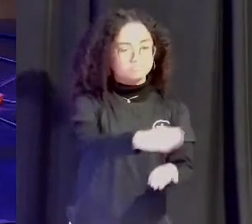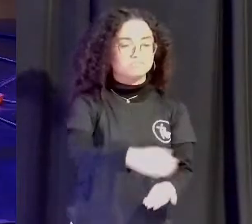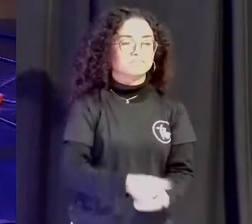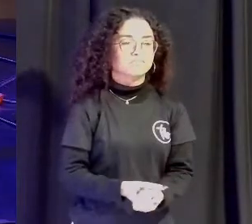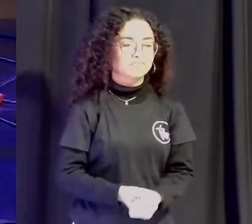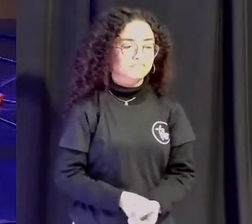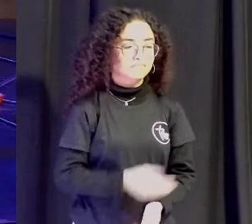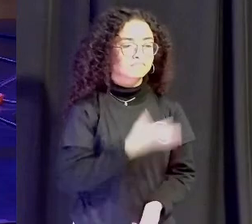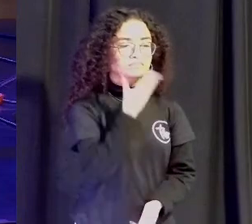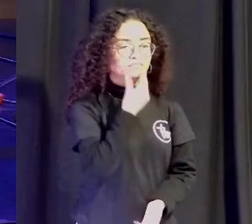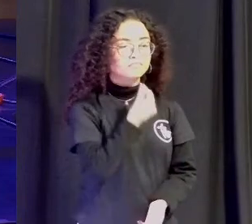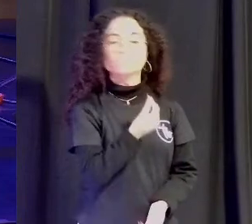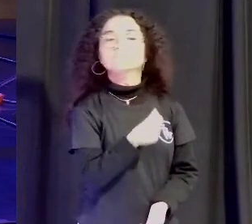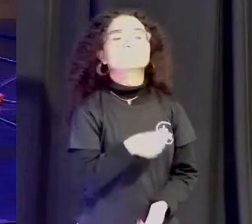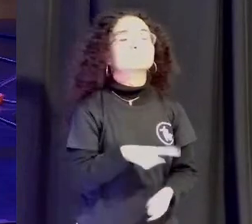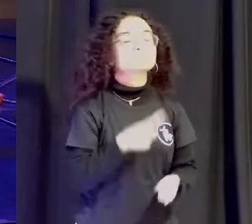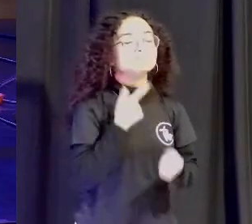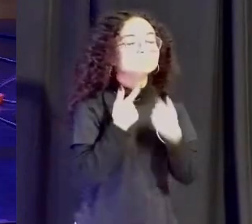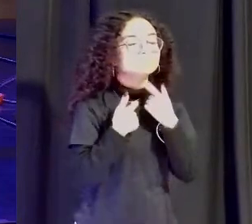ele queria.